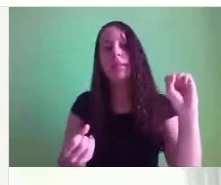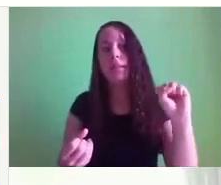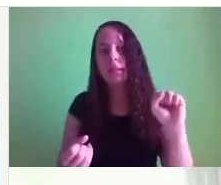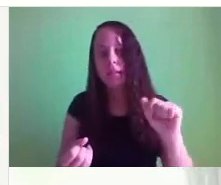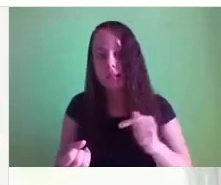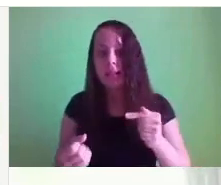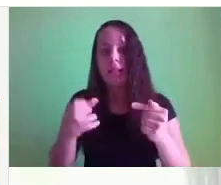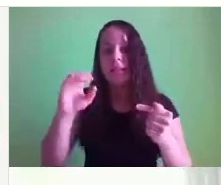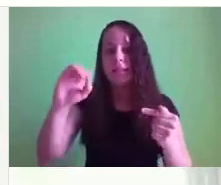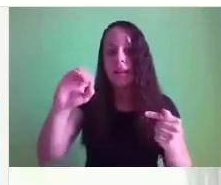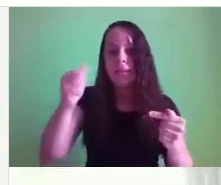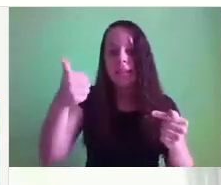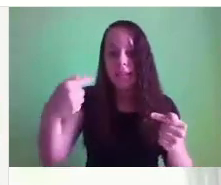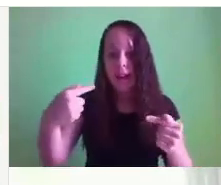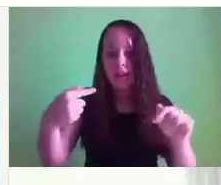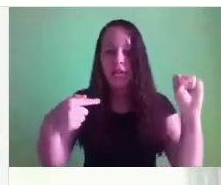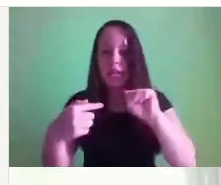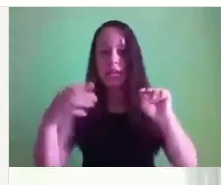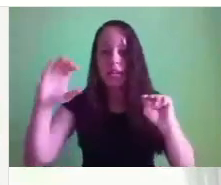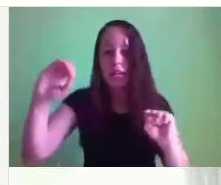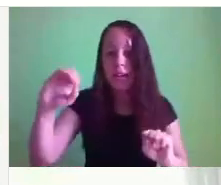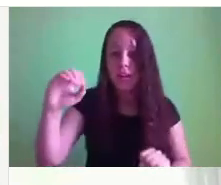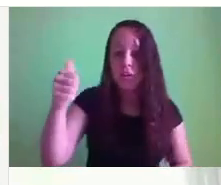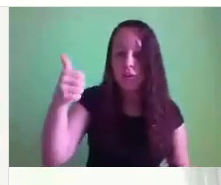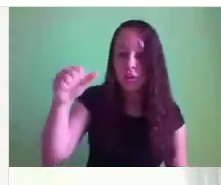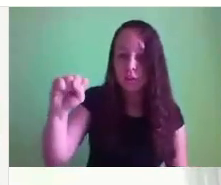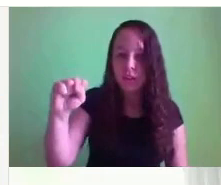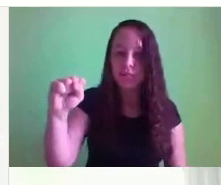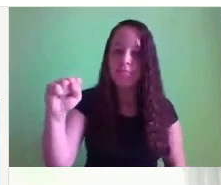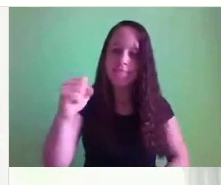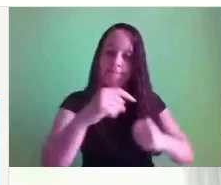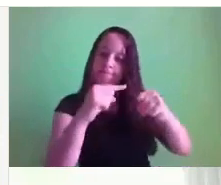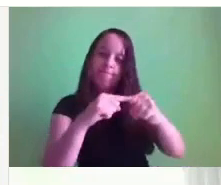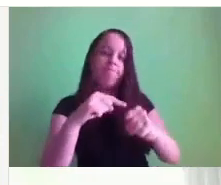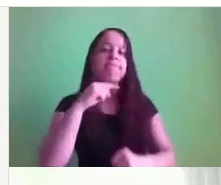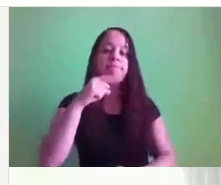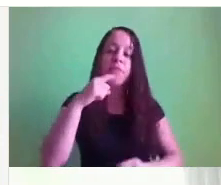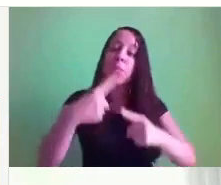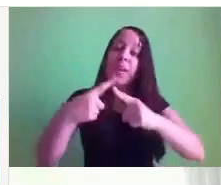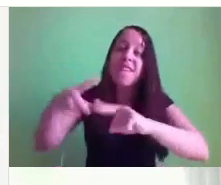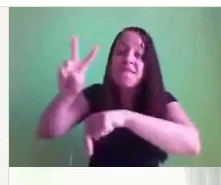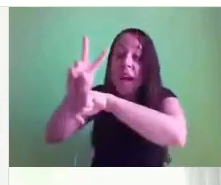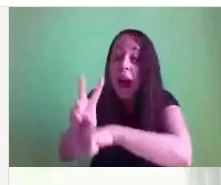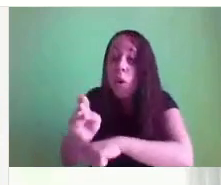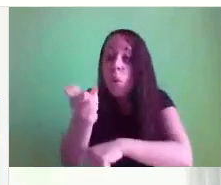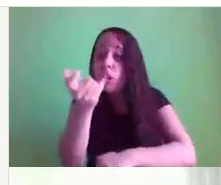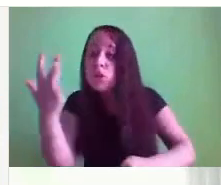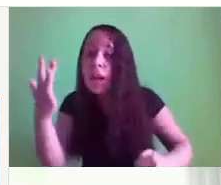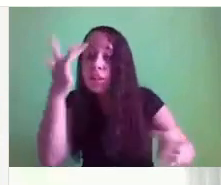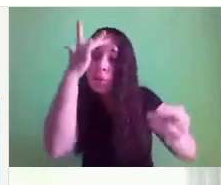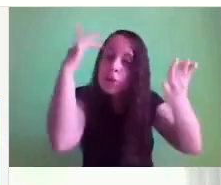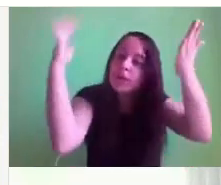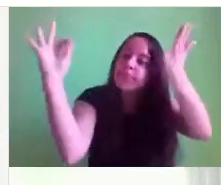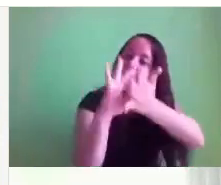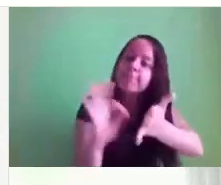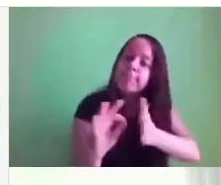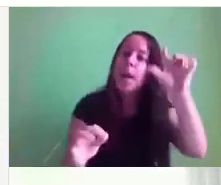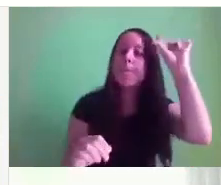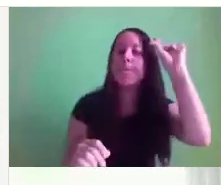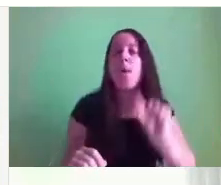018. O número de inscritos foi inferior ao número de vagas ofertadas. Neste momento,